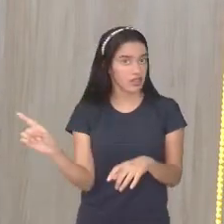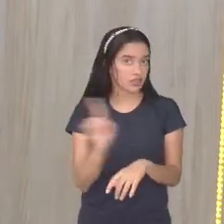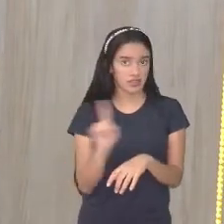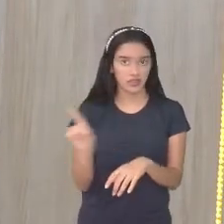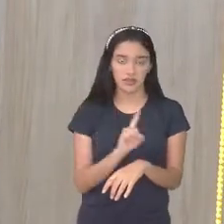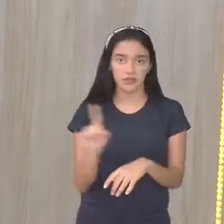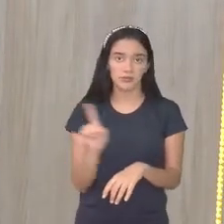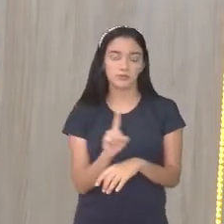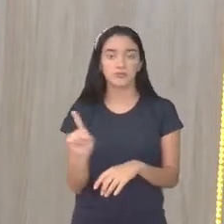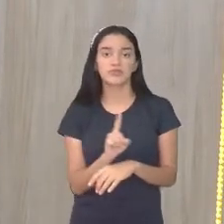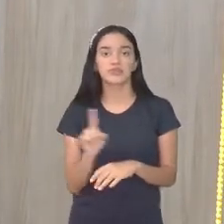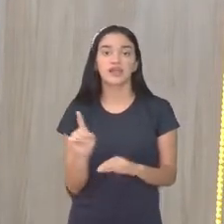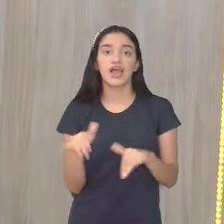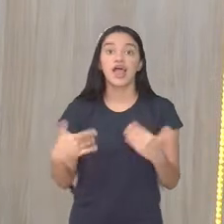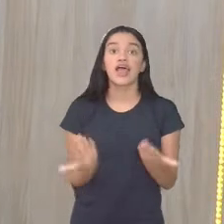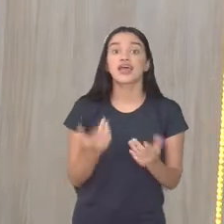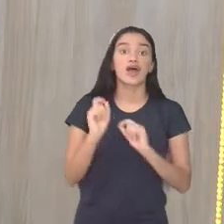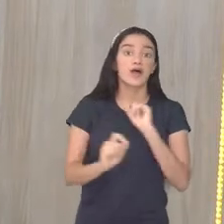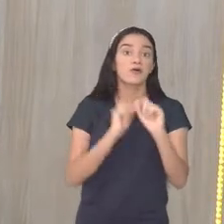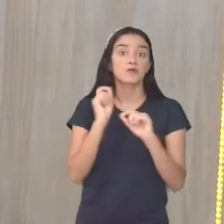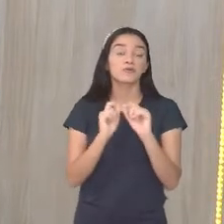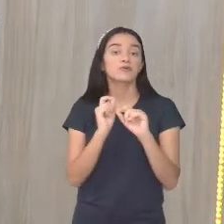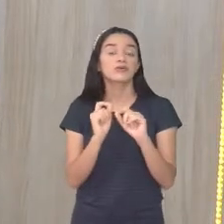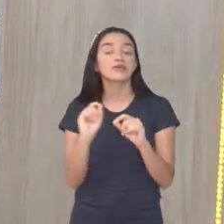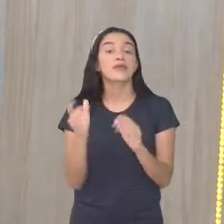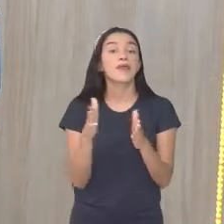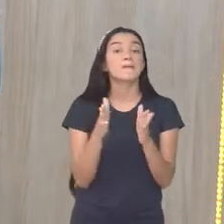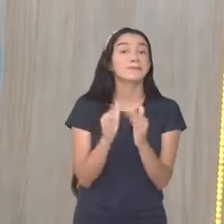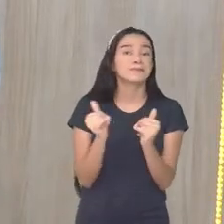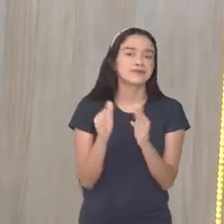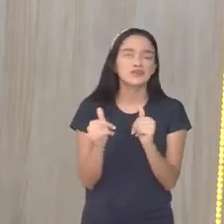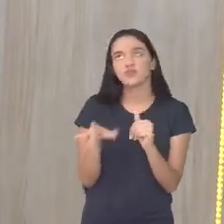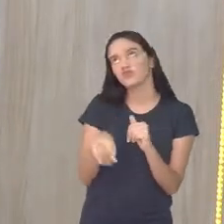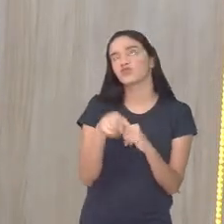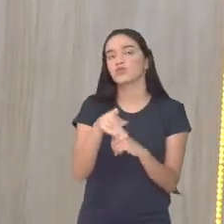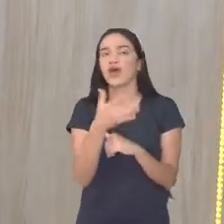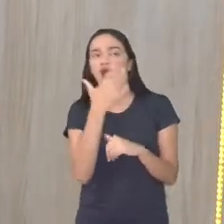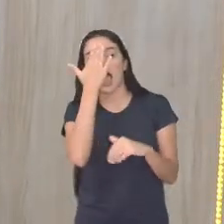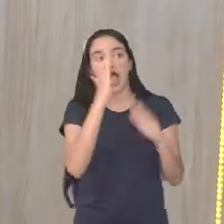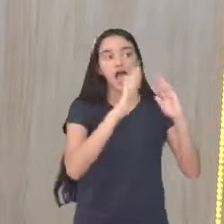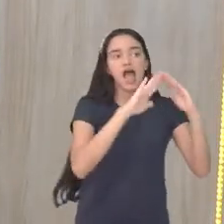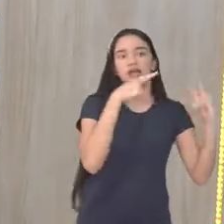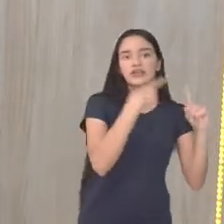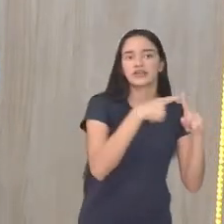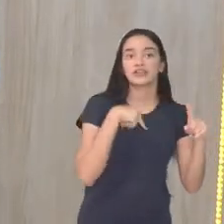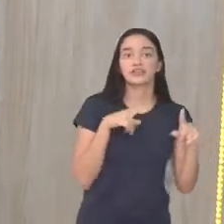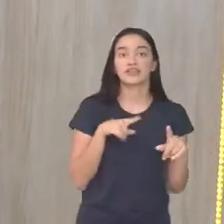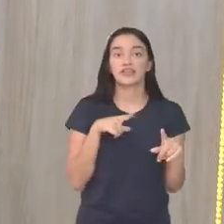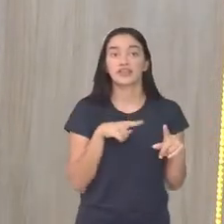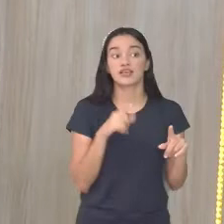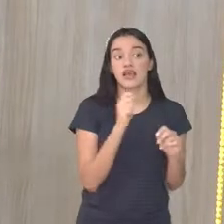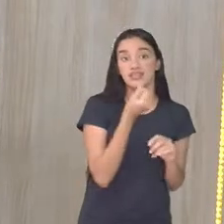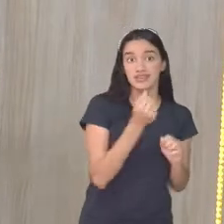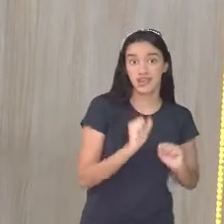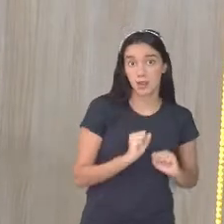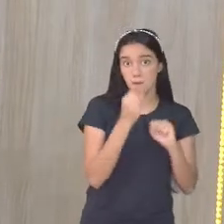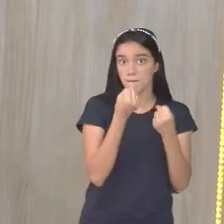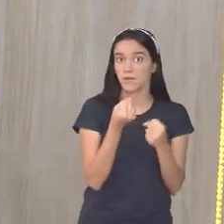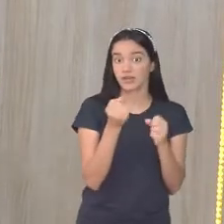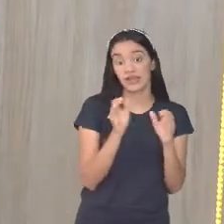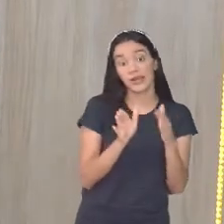difícil. Não dá para ver todos os detalhes, né? Verdade. Mas a gente gosta de corpo inteiro quando a gente quer mostrar o ambiente onde a